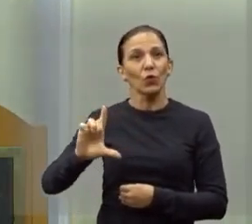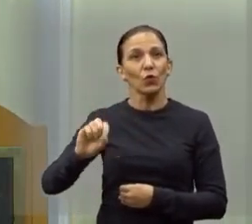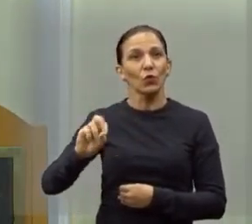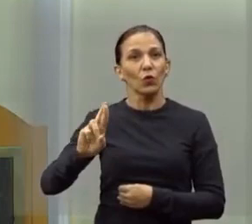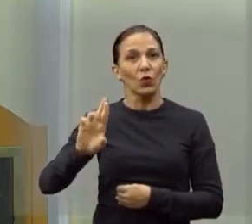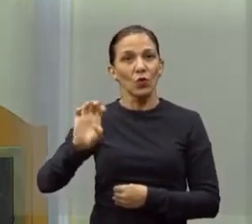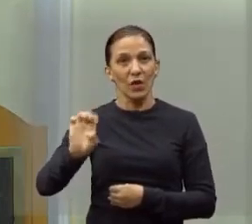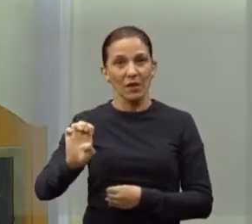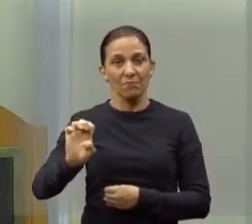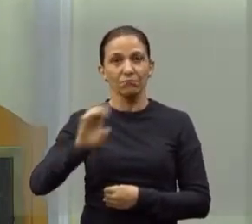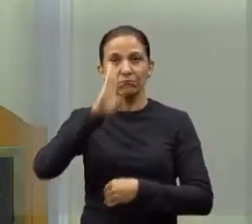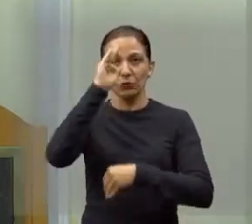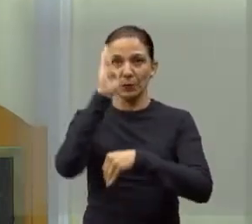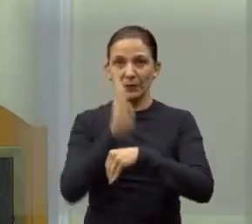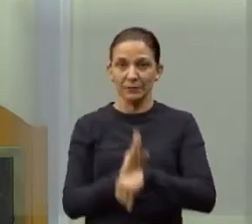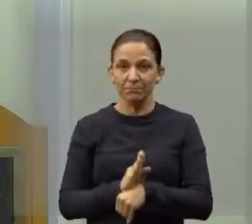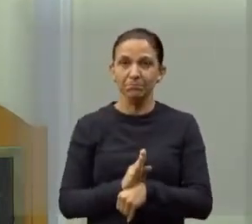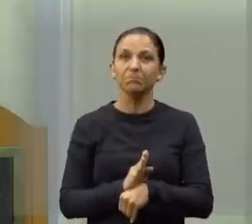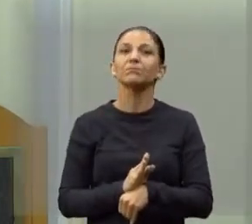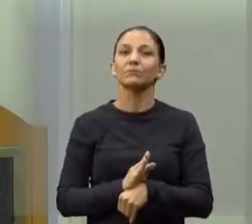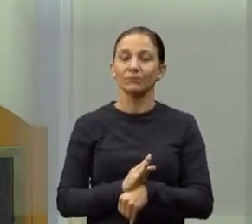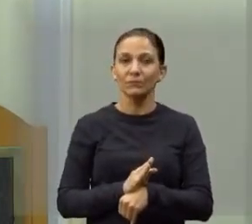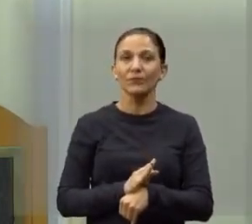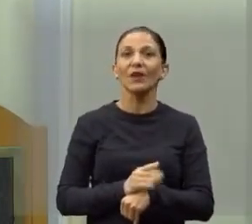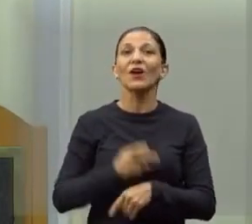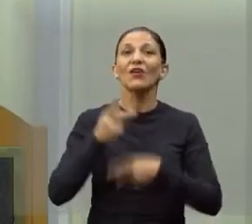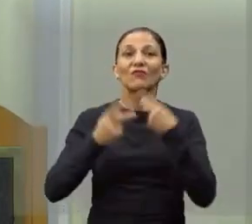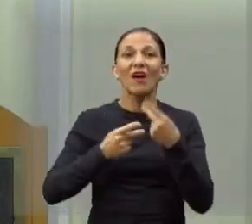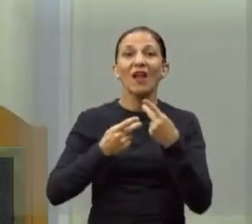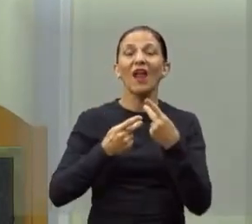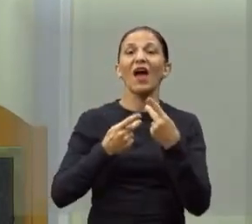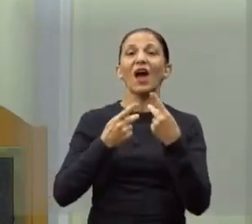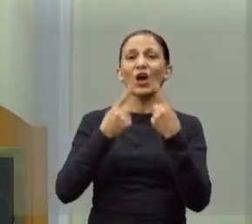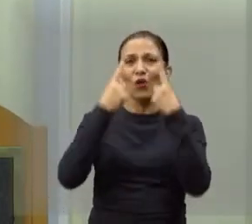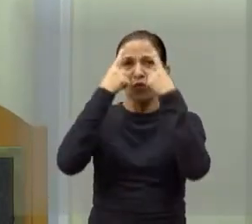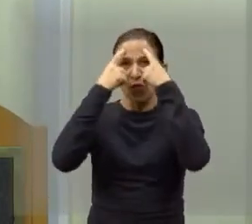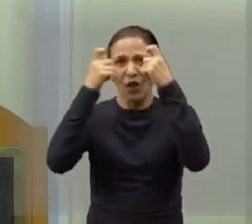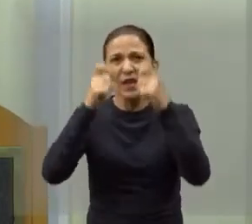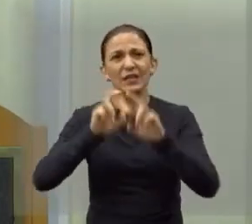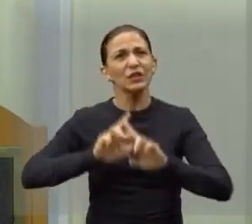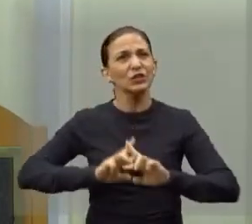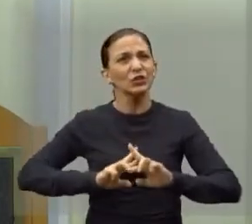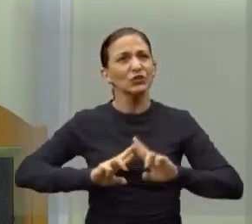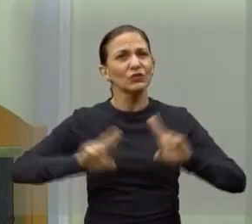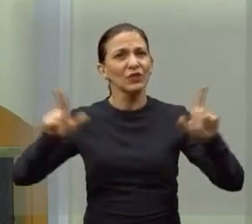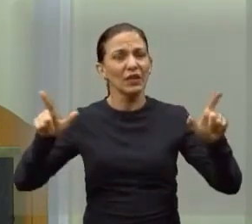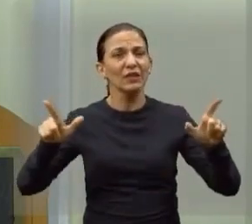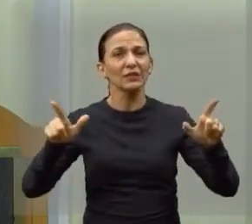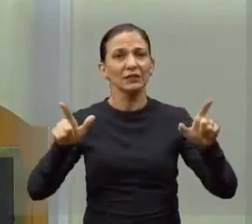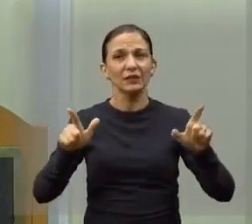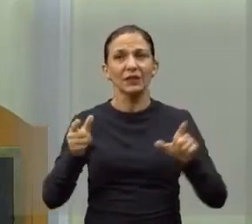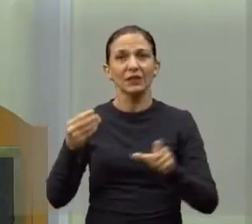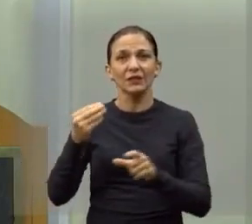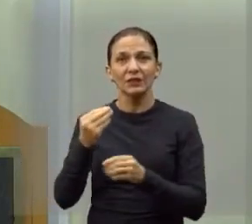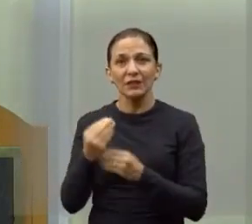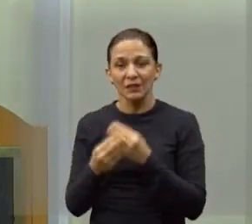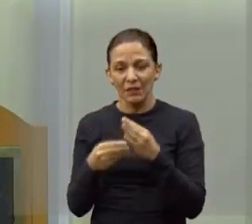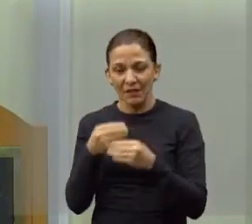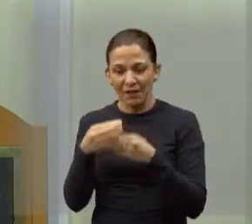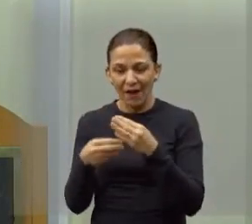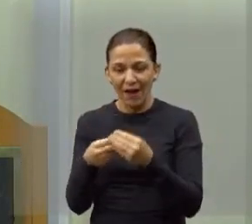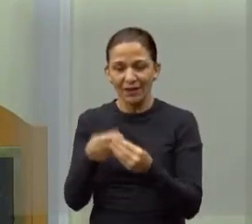questões afetas à violência, algo, não, a gente tem um jogo de cartas que foi para dentro, mas que fala sobre